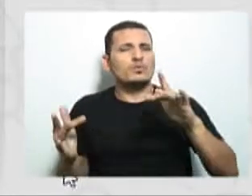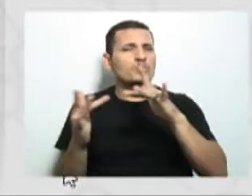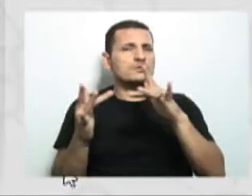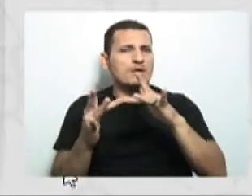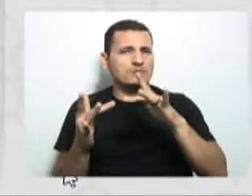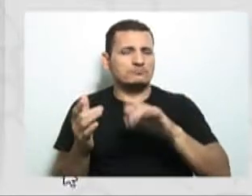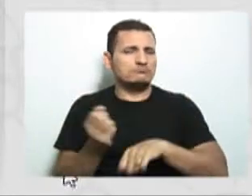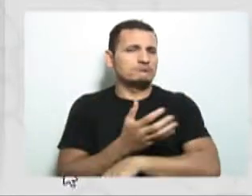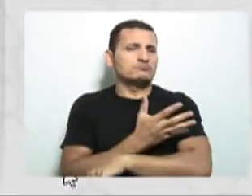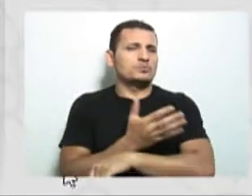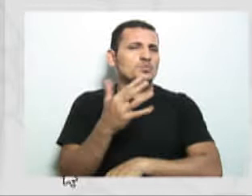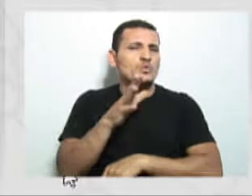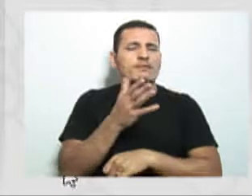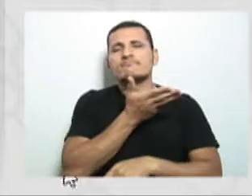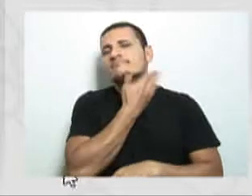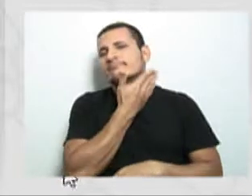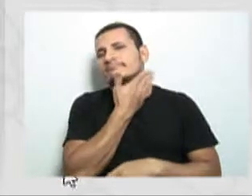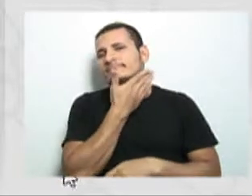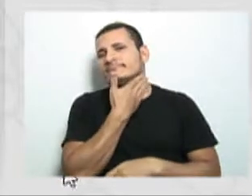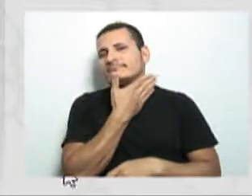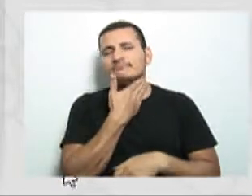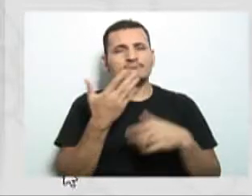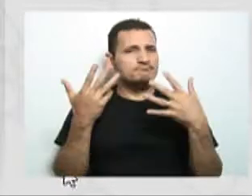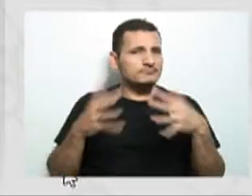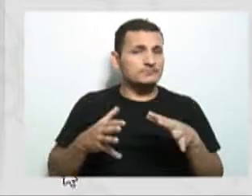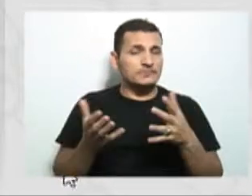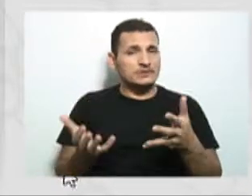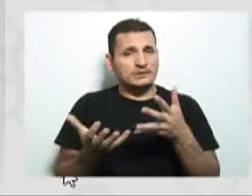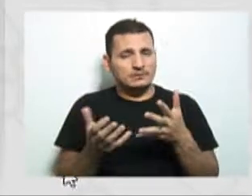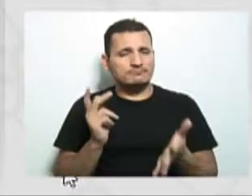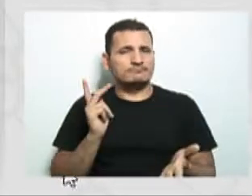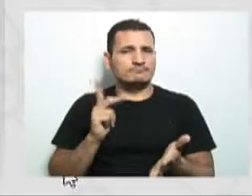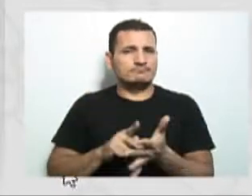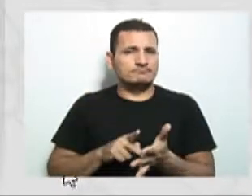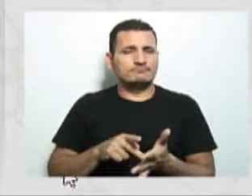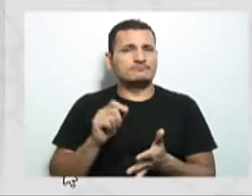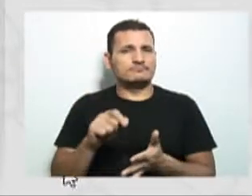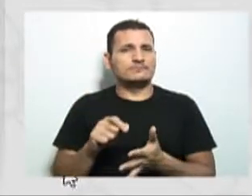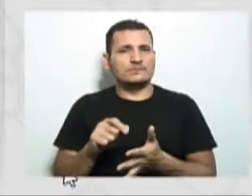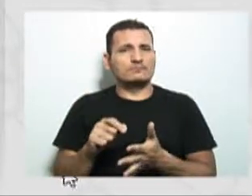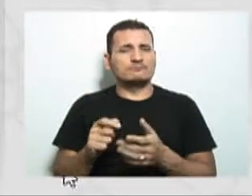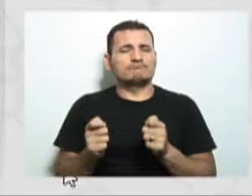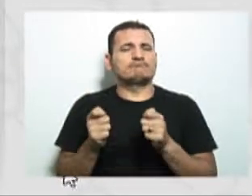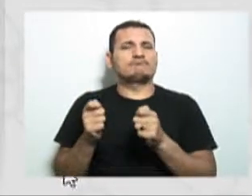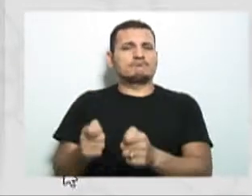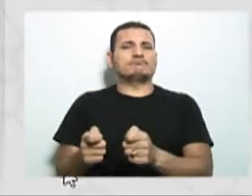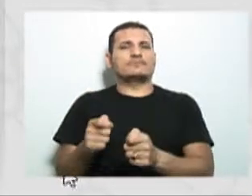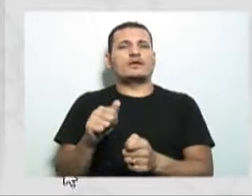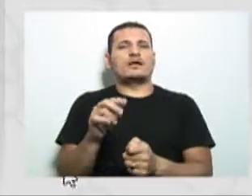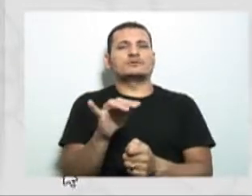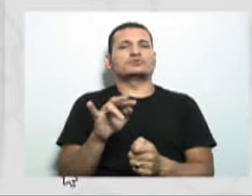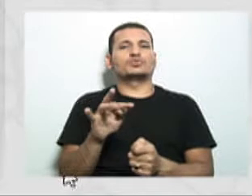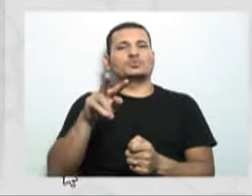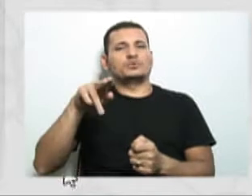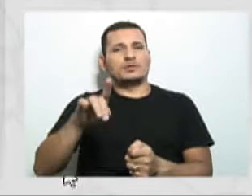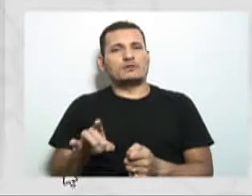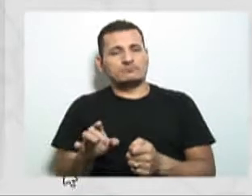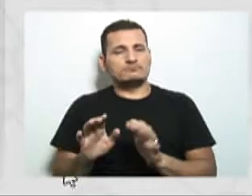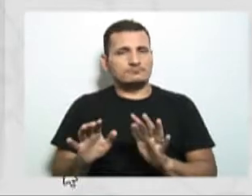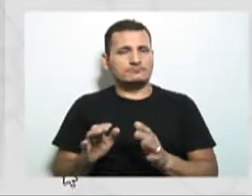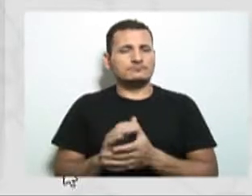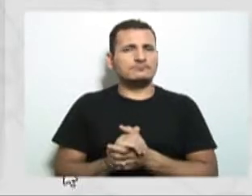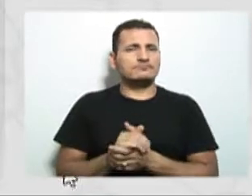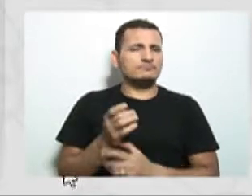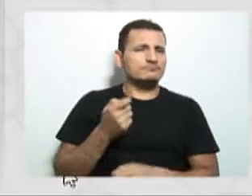ele não quer conversa de boi, né? Conversa para boi dormir, ele quer realmente atitude. Então trabalhe com ele dessa forma. Já o